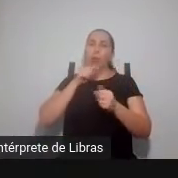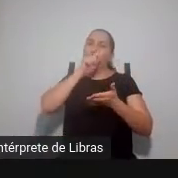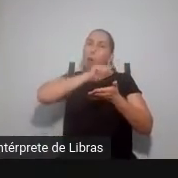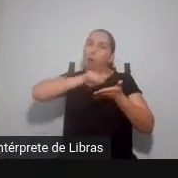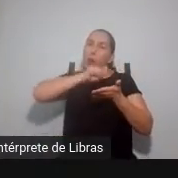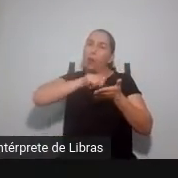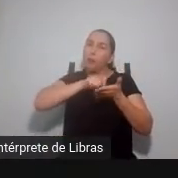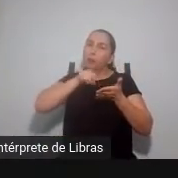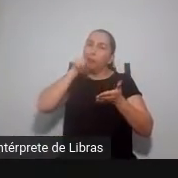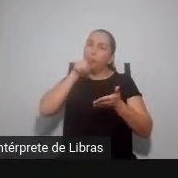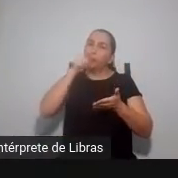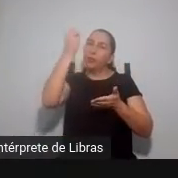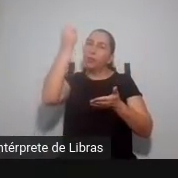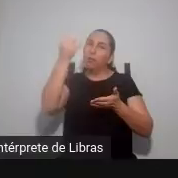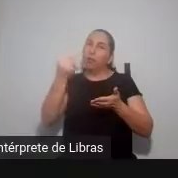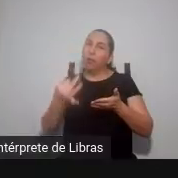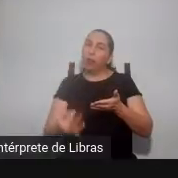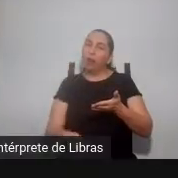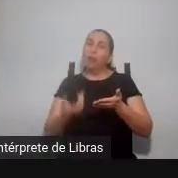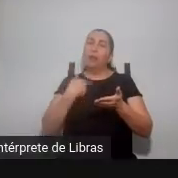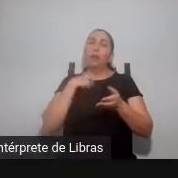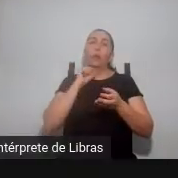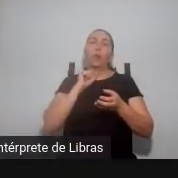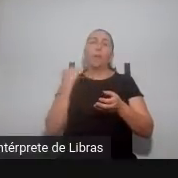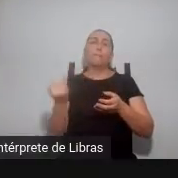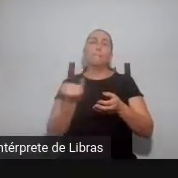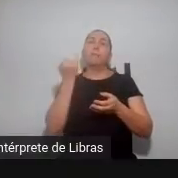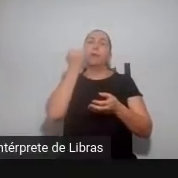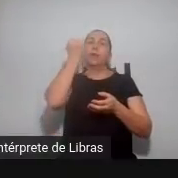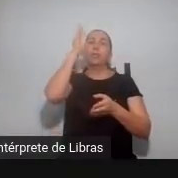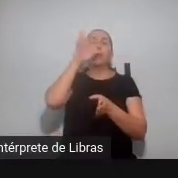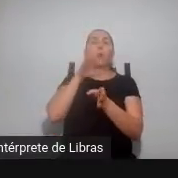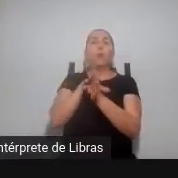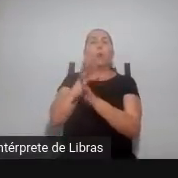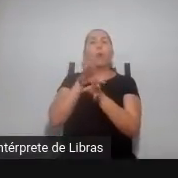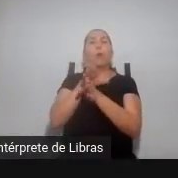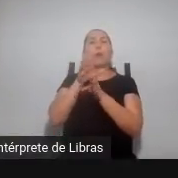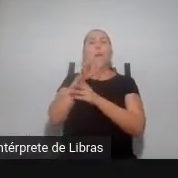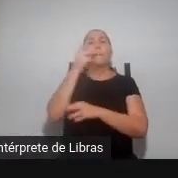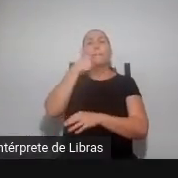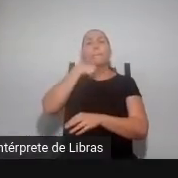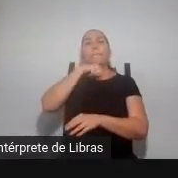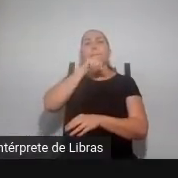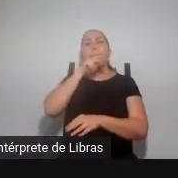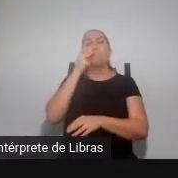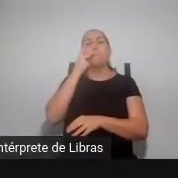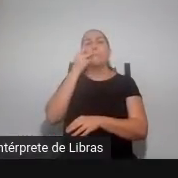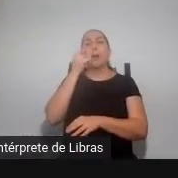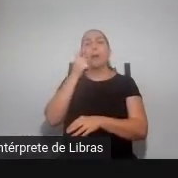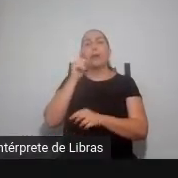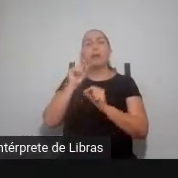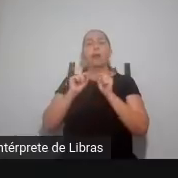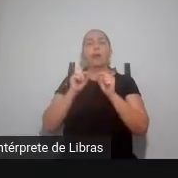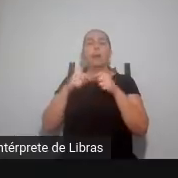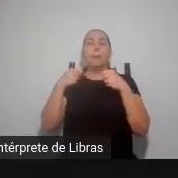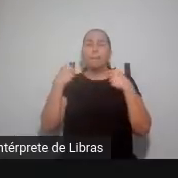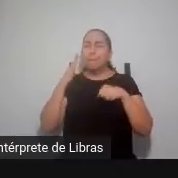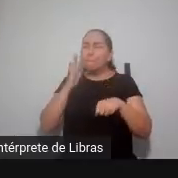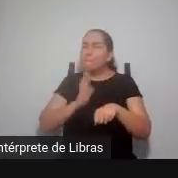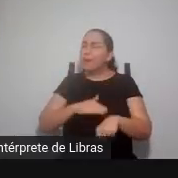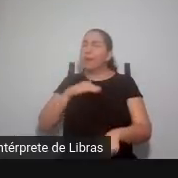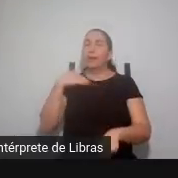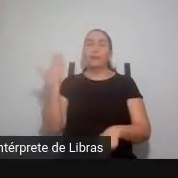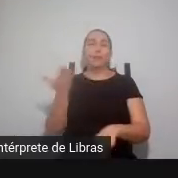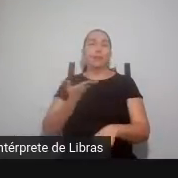alguma maneira, que é a importância da orientação aos pais, né, Doca? Nesse momento, mais do que nunca,